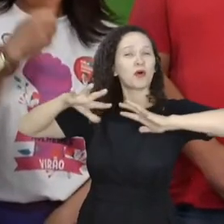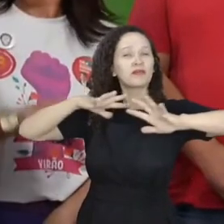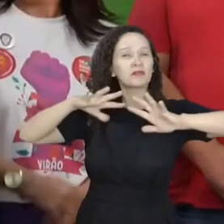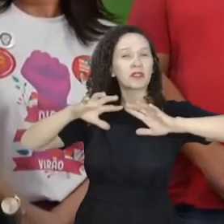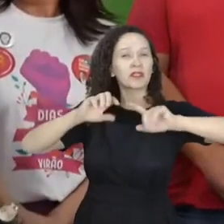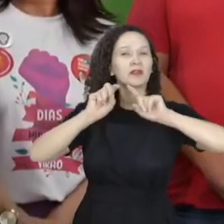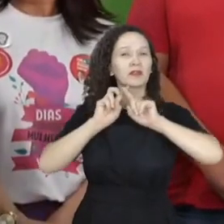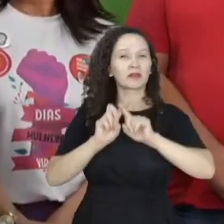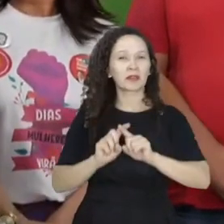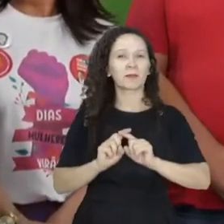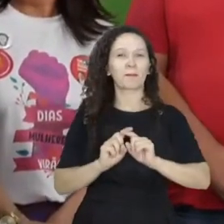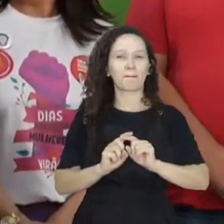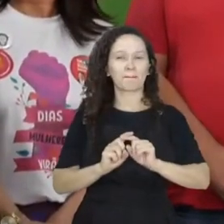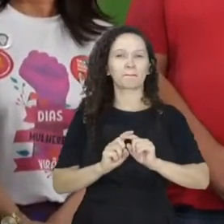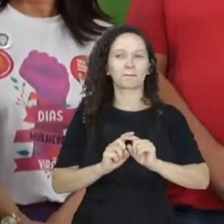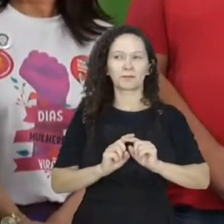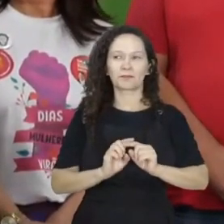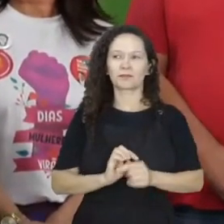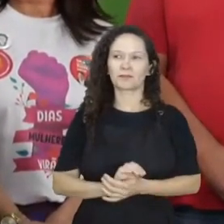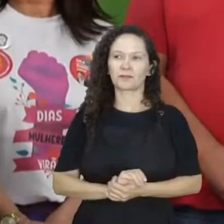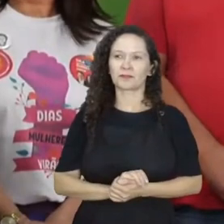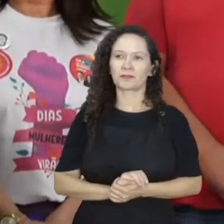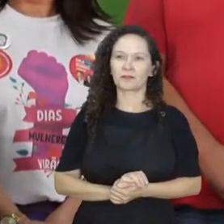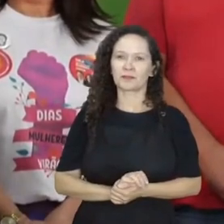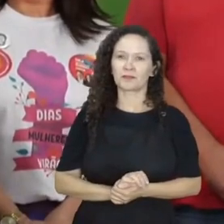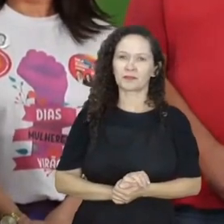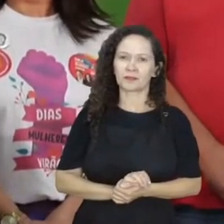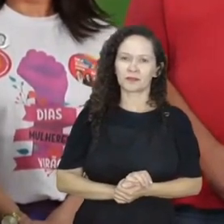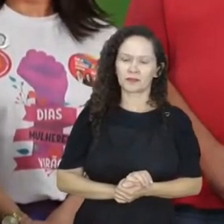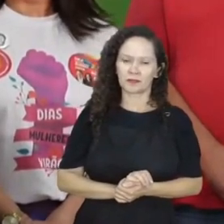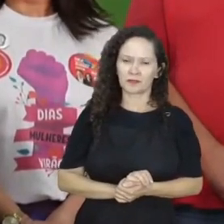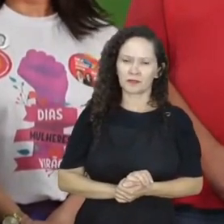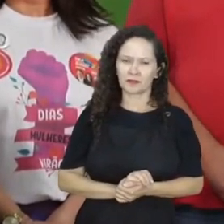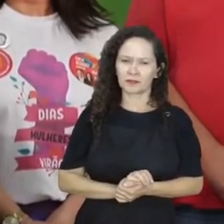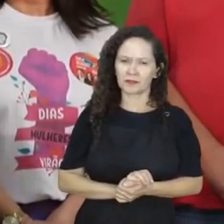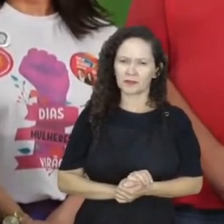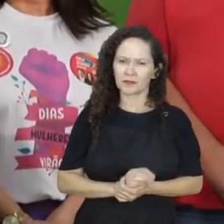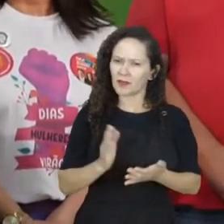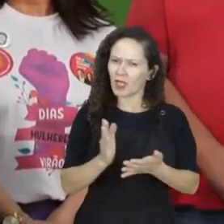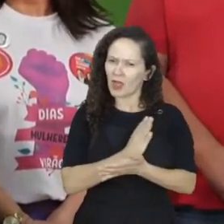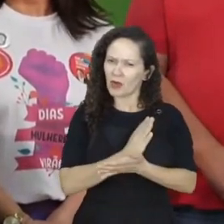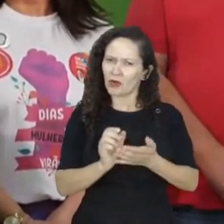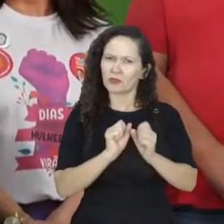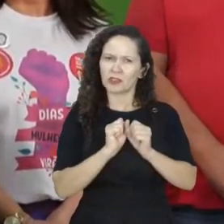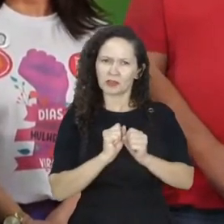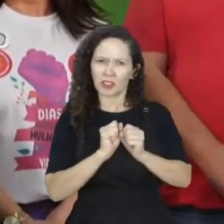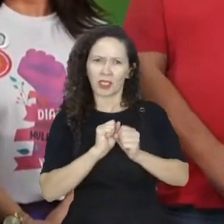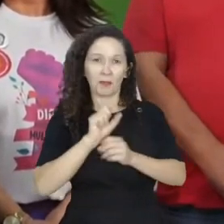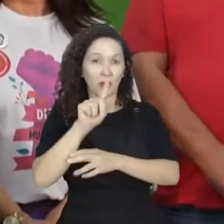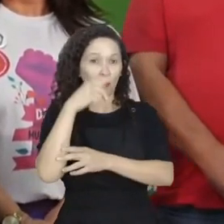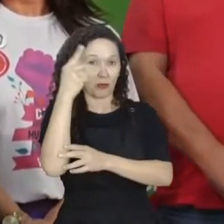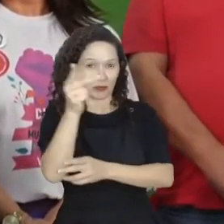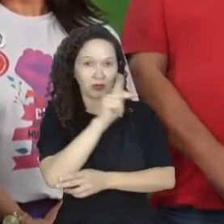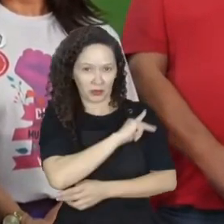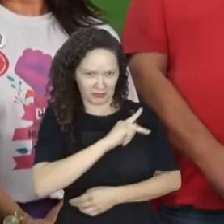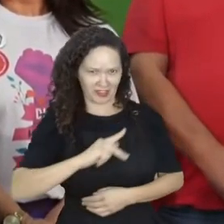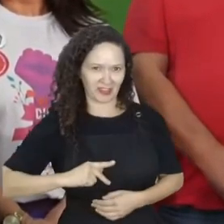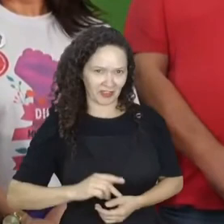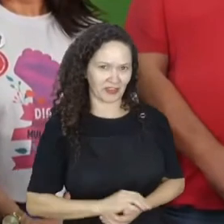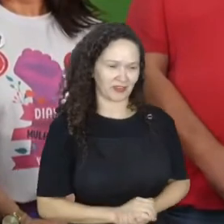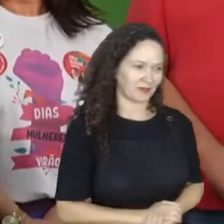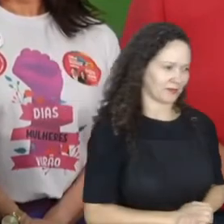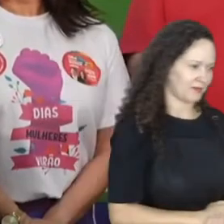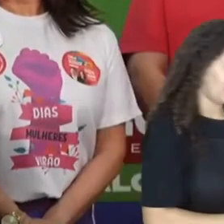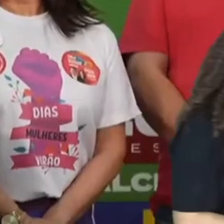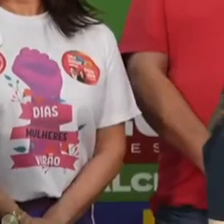contra o senhor, agora no segundo turno. Alguma delas, pelo menos, verbalizada pelo próprio presidente, né, de que ele vai nomear